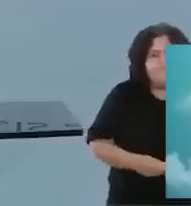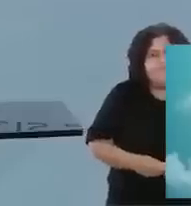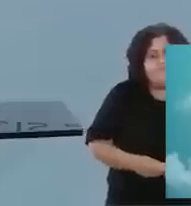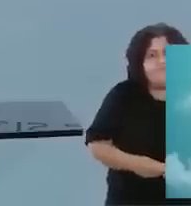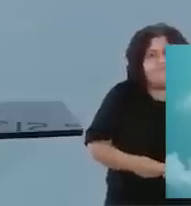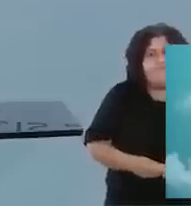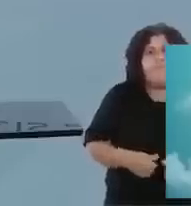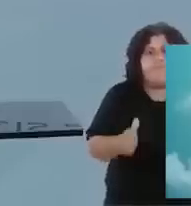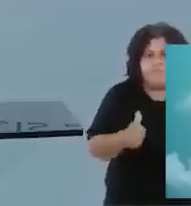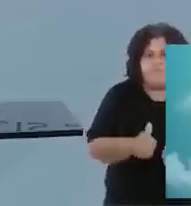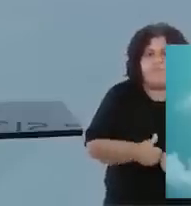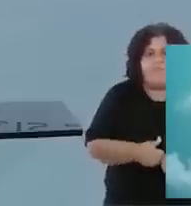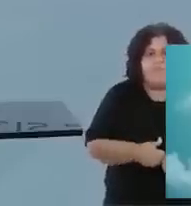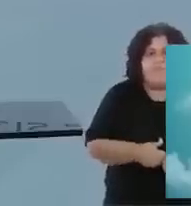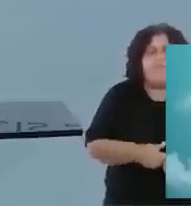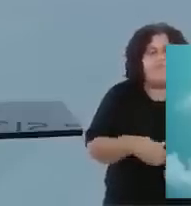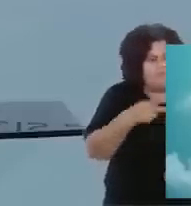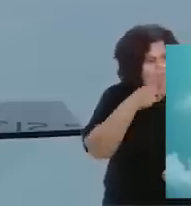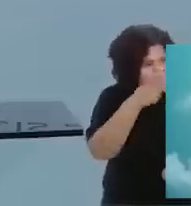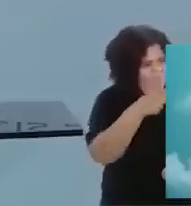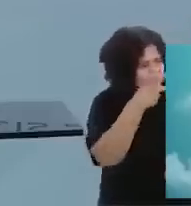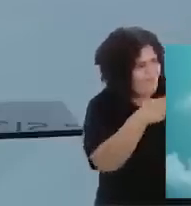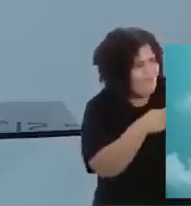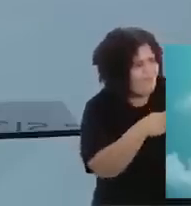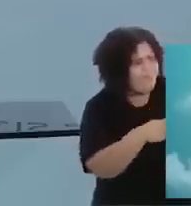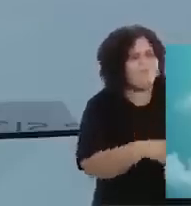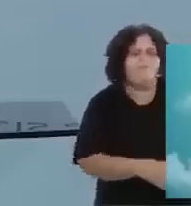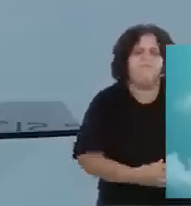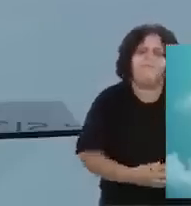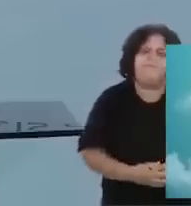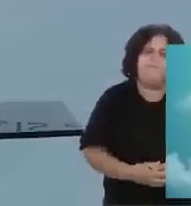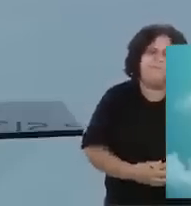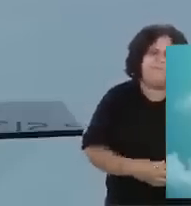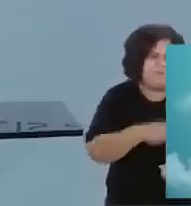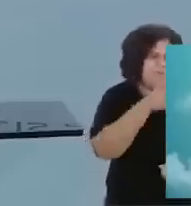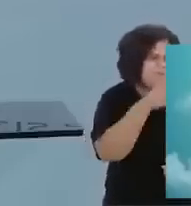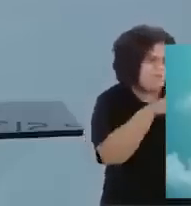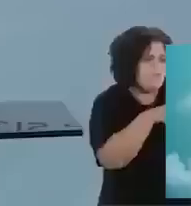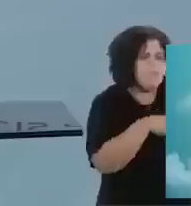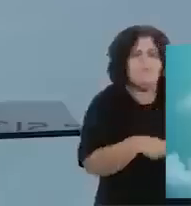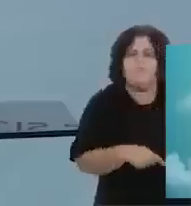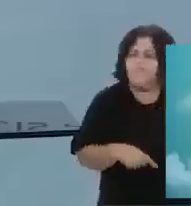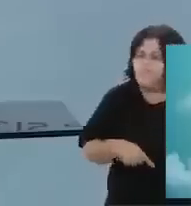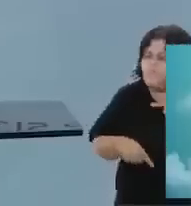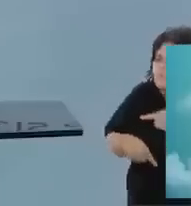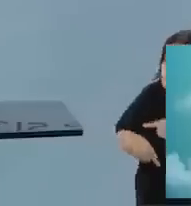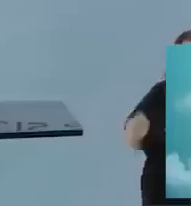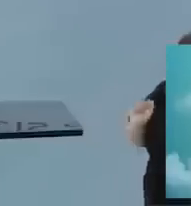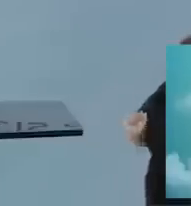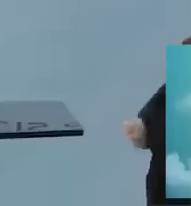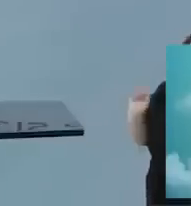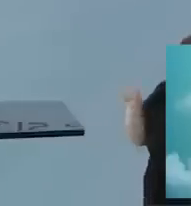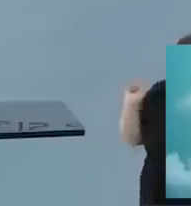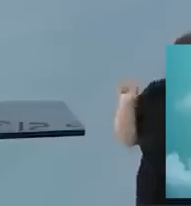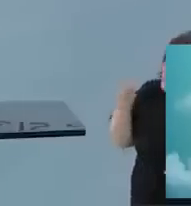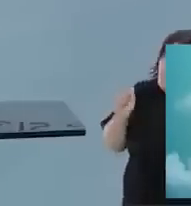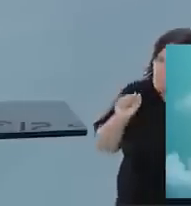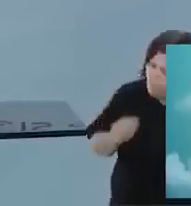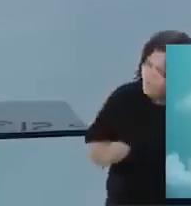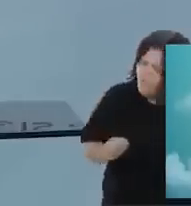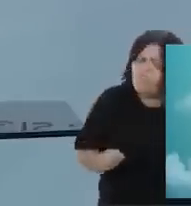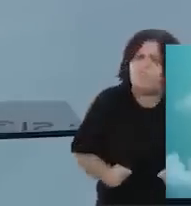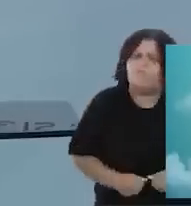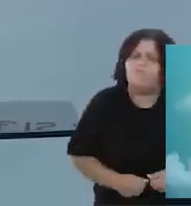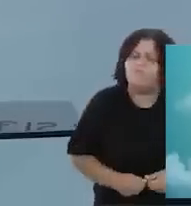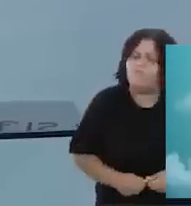dominical e disse assim: eu posso falar com o senhor? Falei: claro que o senhor pode, eu estou saindo para uma visita e se o